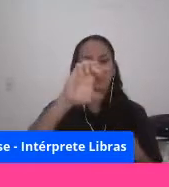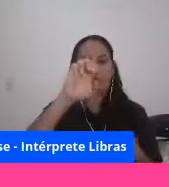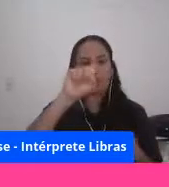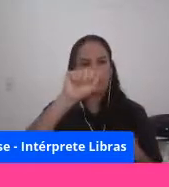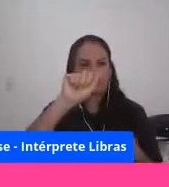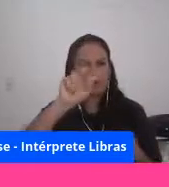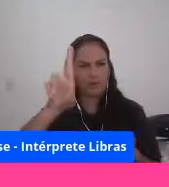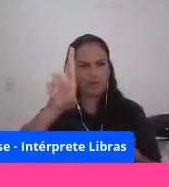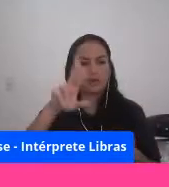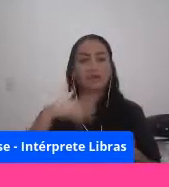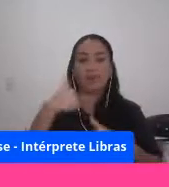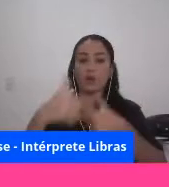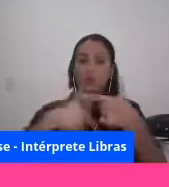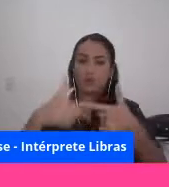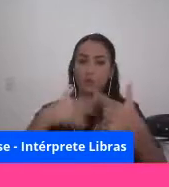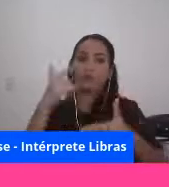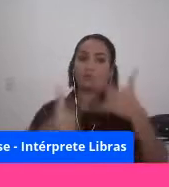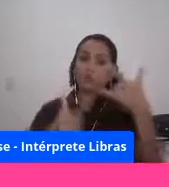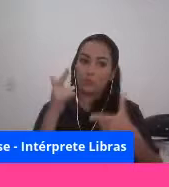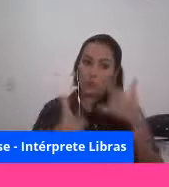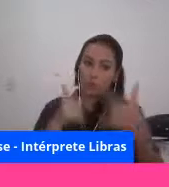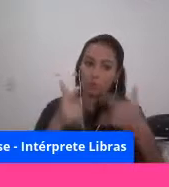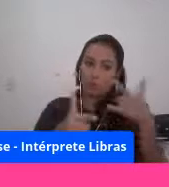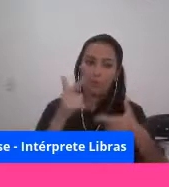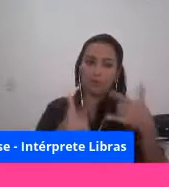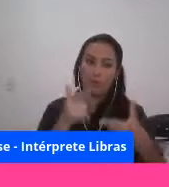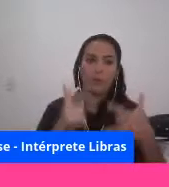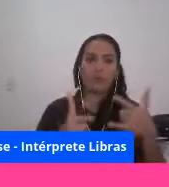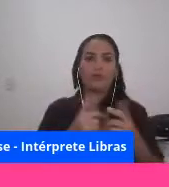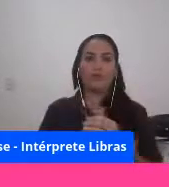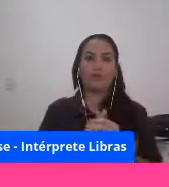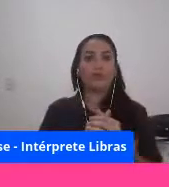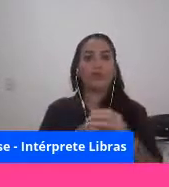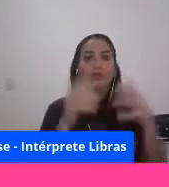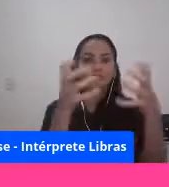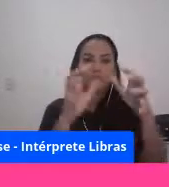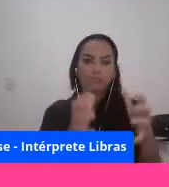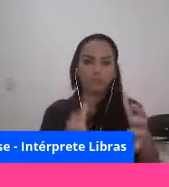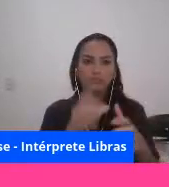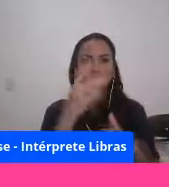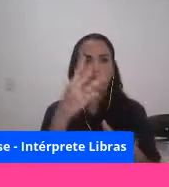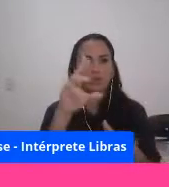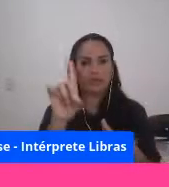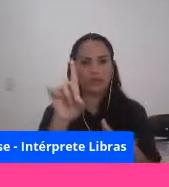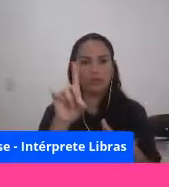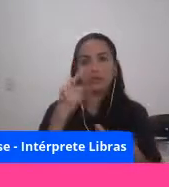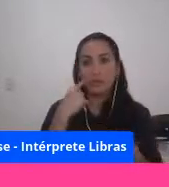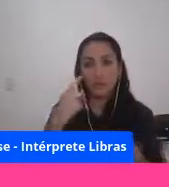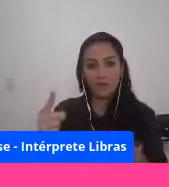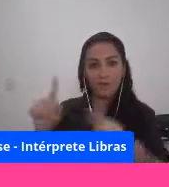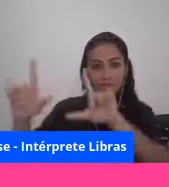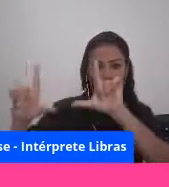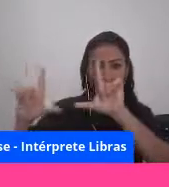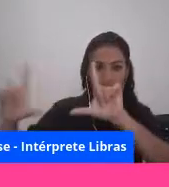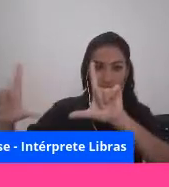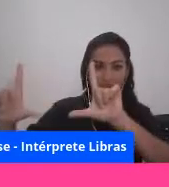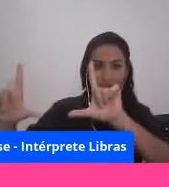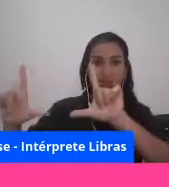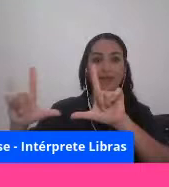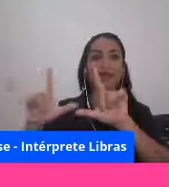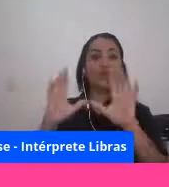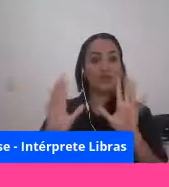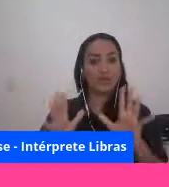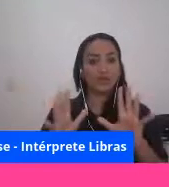aí na tela, na descrição, a gente participou 2 vezes da categoria at